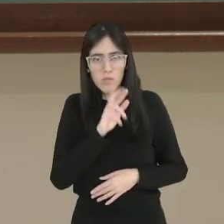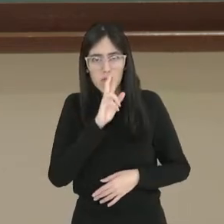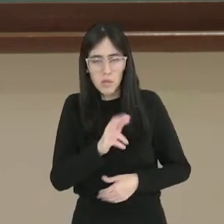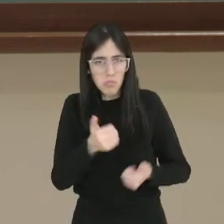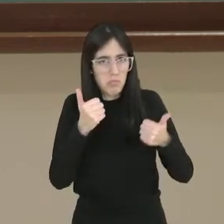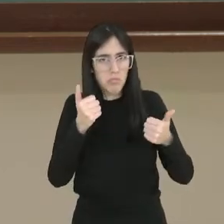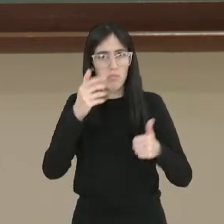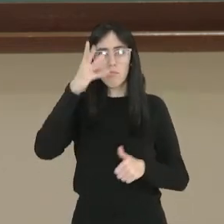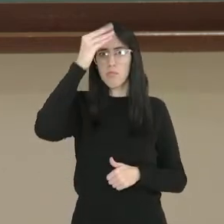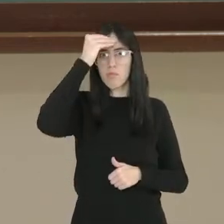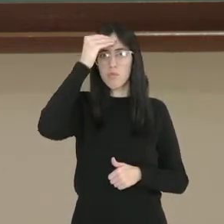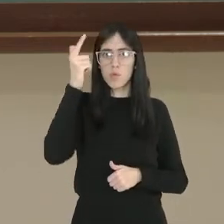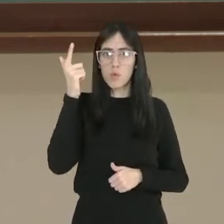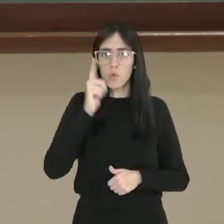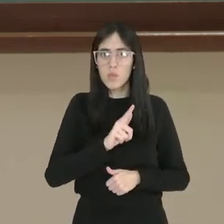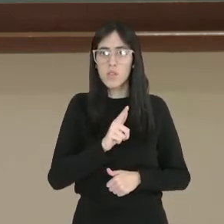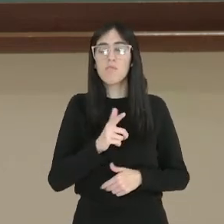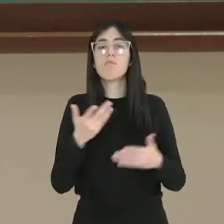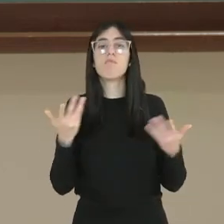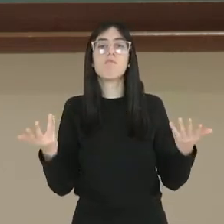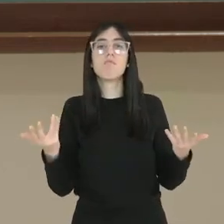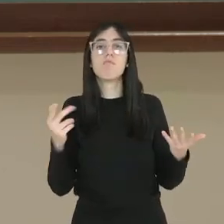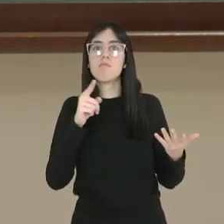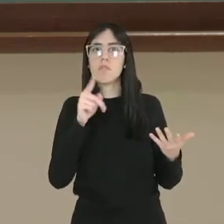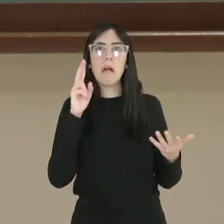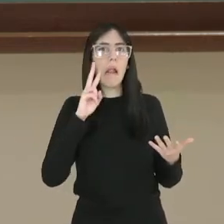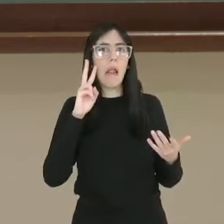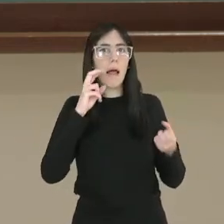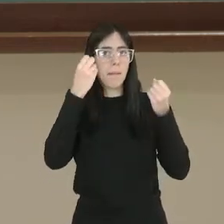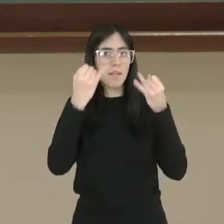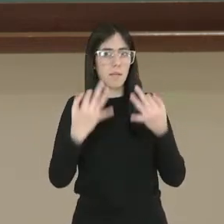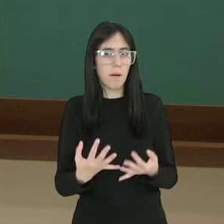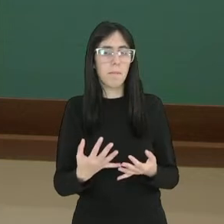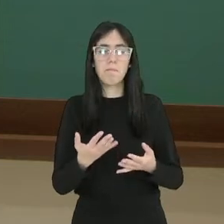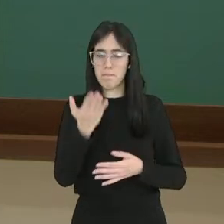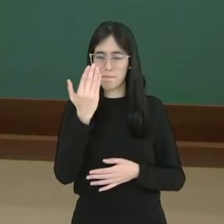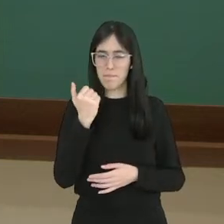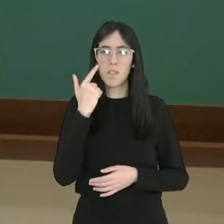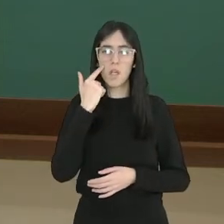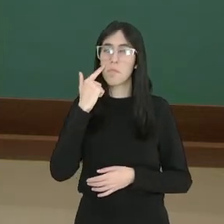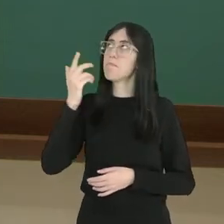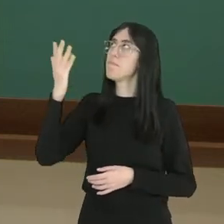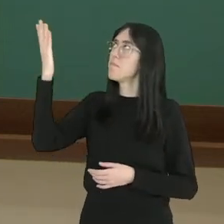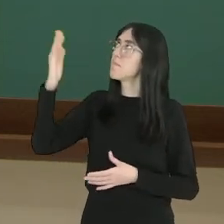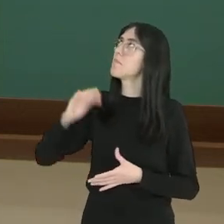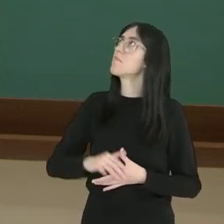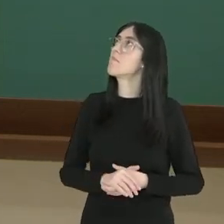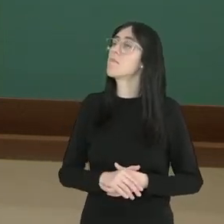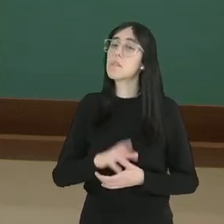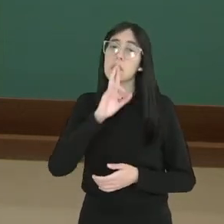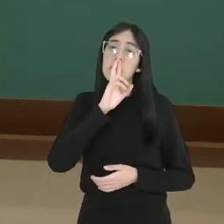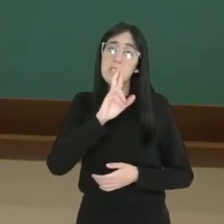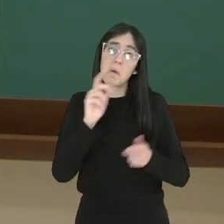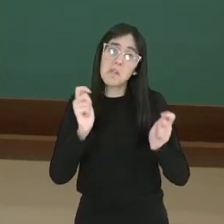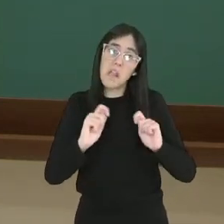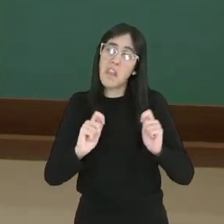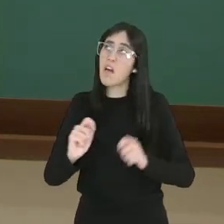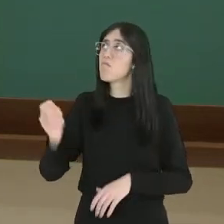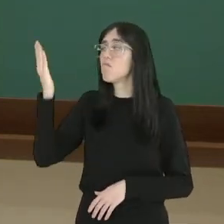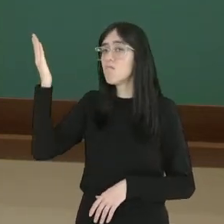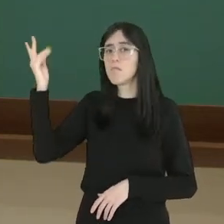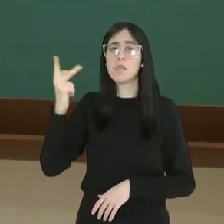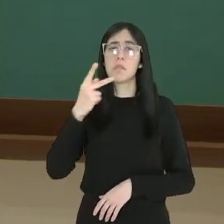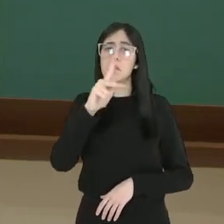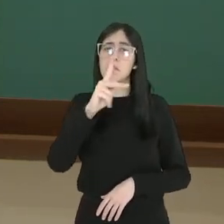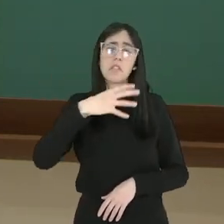conseguiram memorizar ou precisaram voltar nas anotações? Vem comigo então. Temos aqui uma sugestão de resposta. Você pode